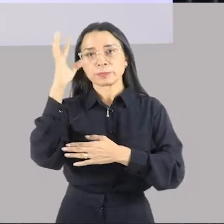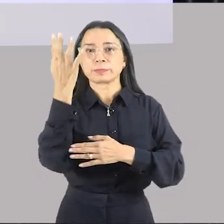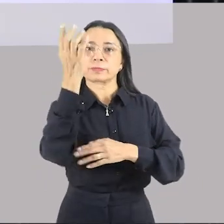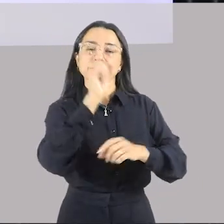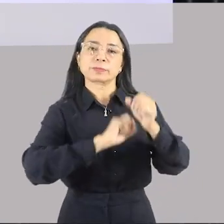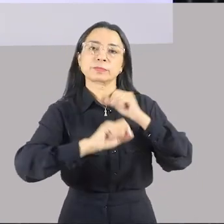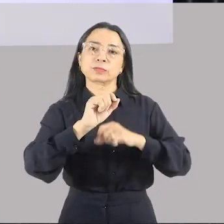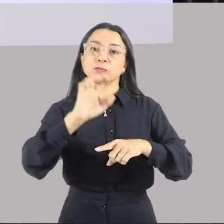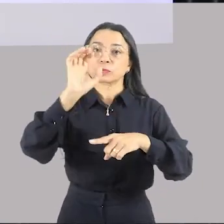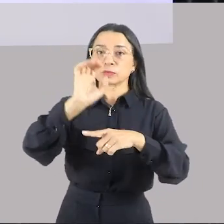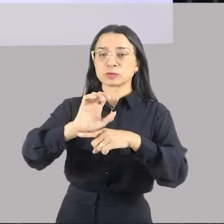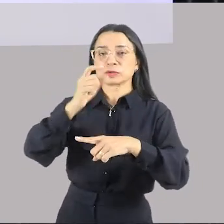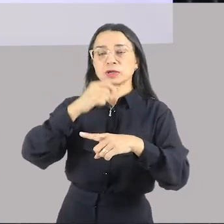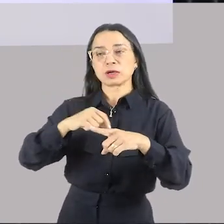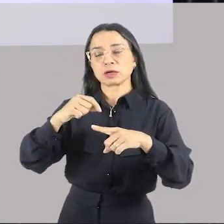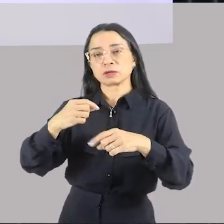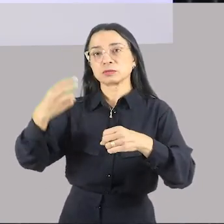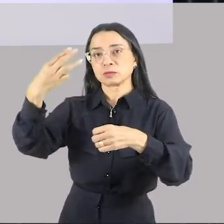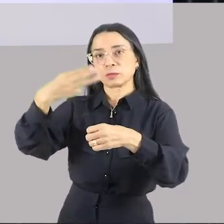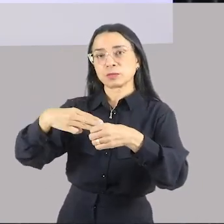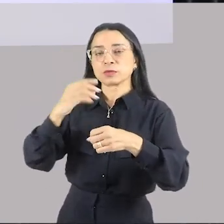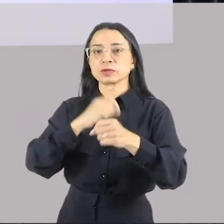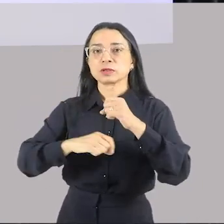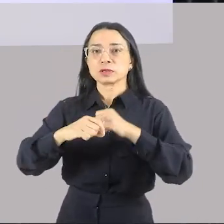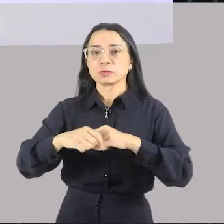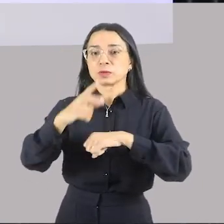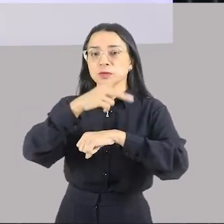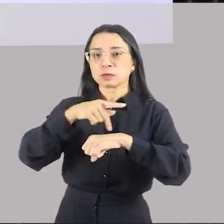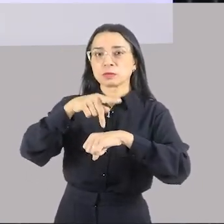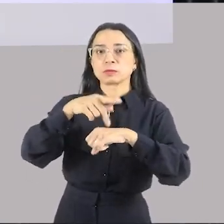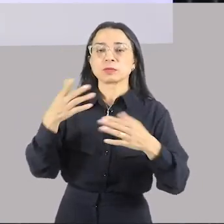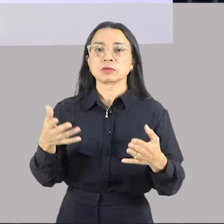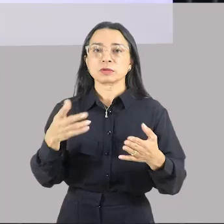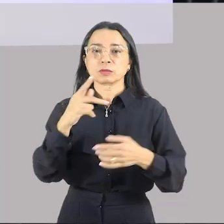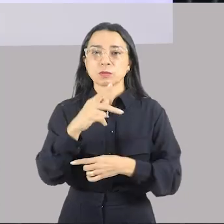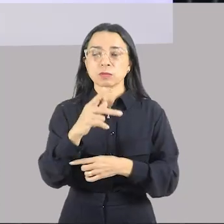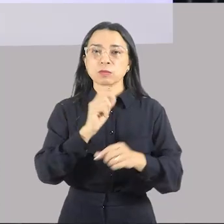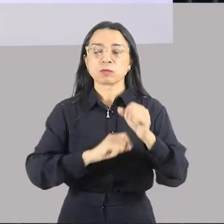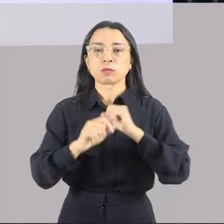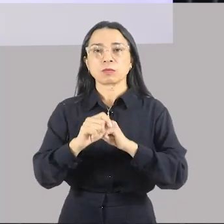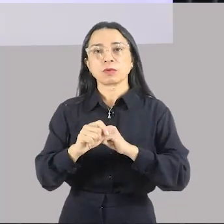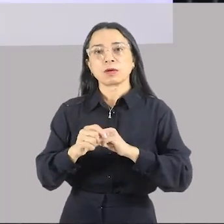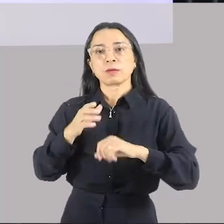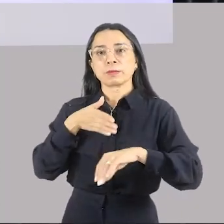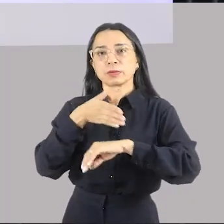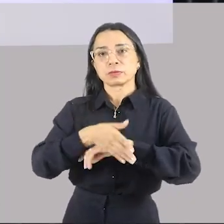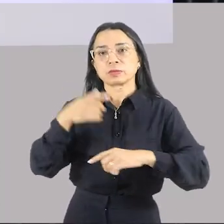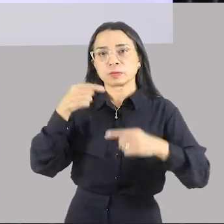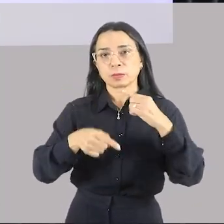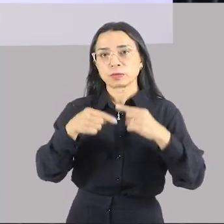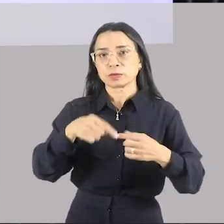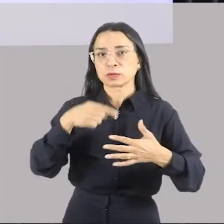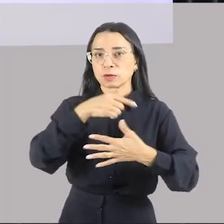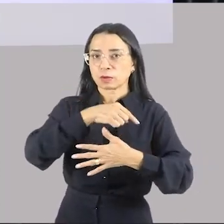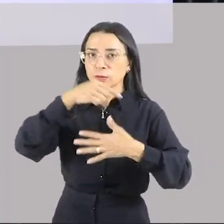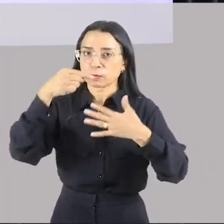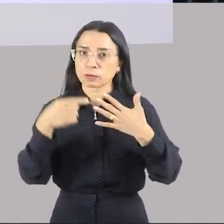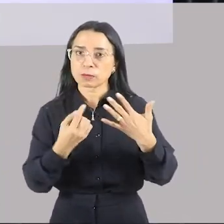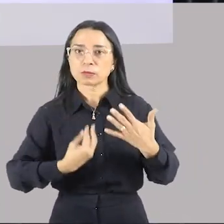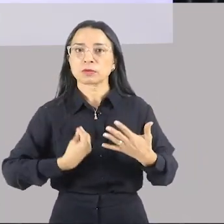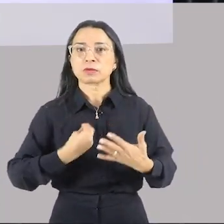do seu estado, do seu município, do seu país, ok? Participação política é um aspecto da vida